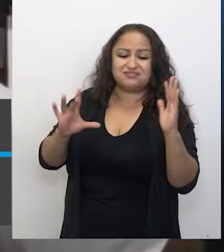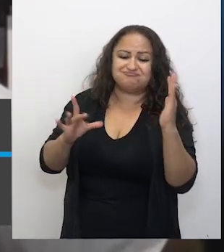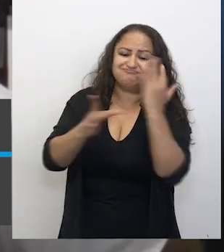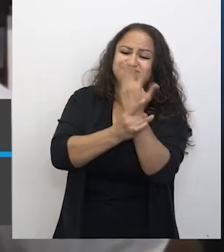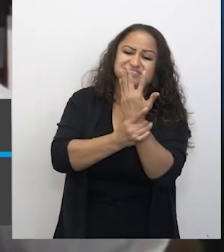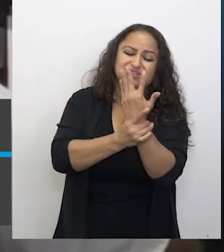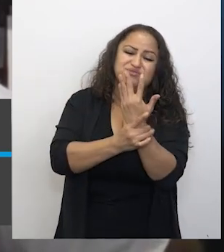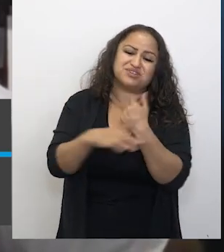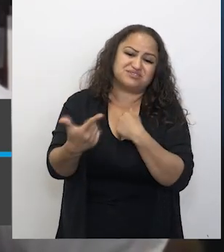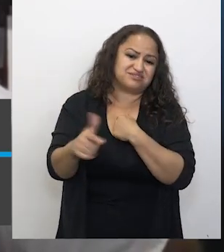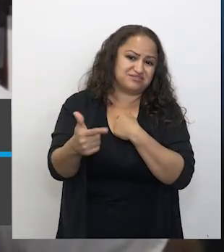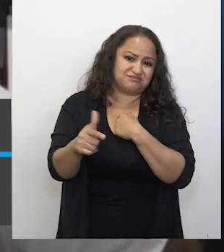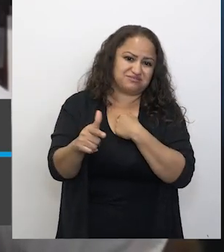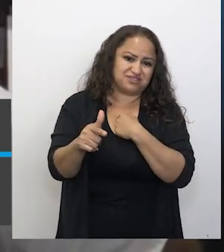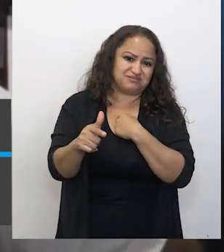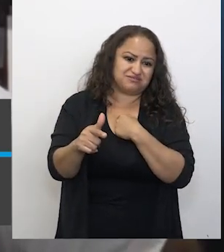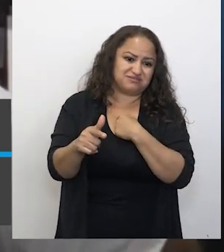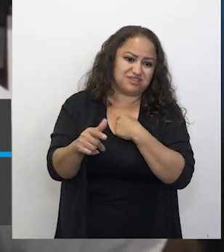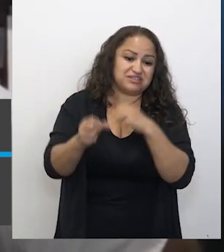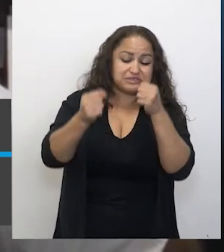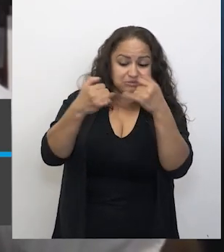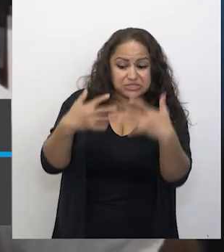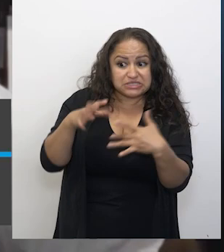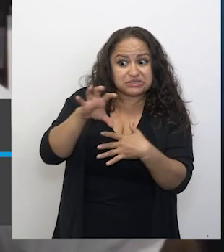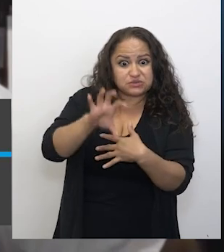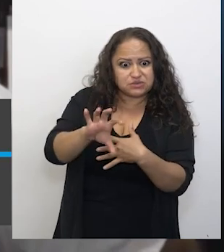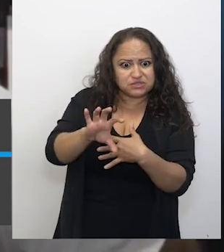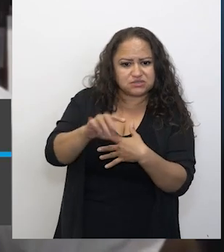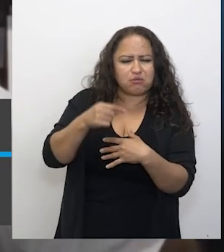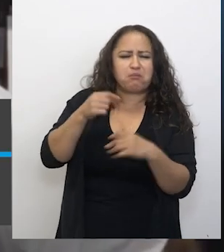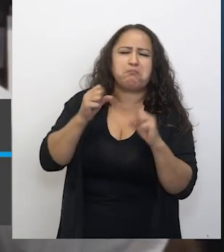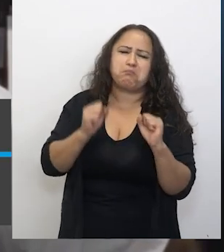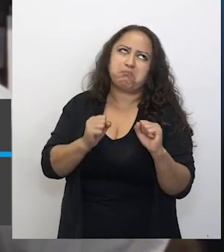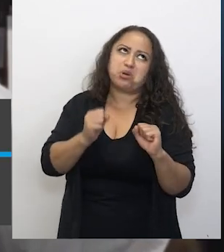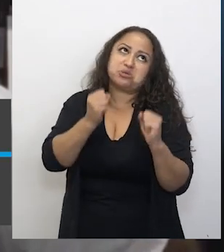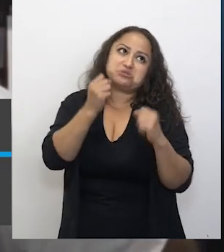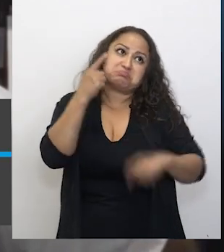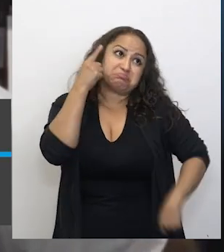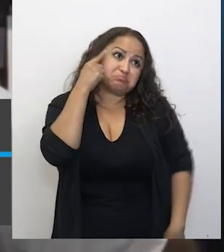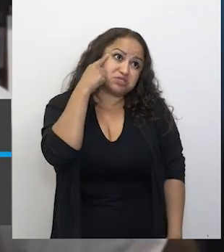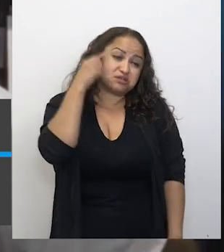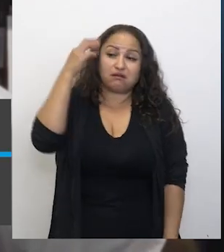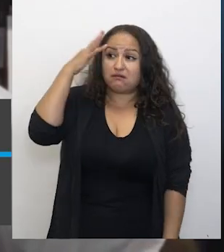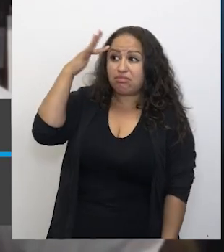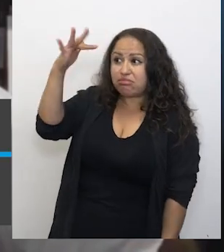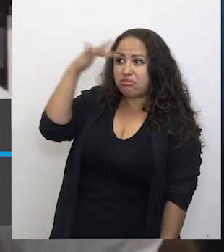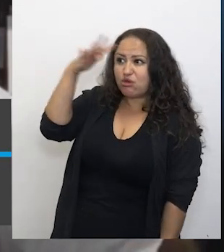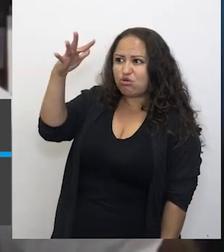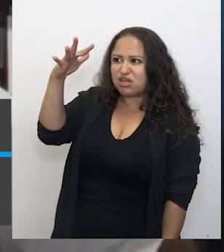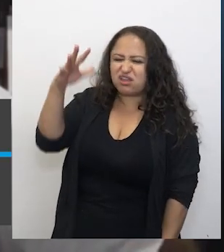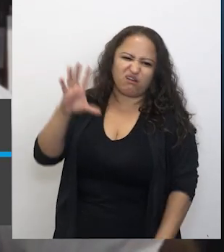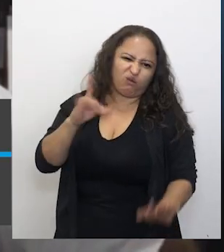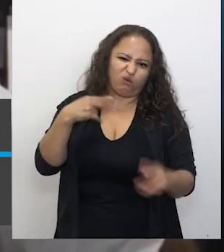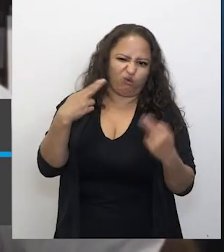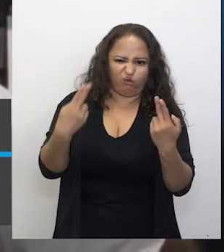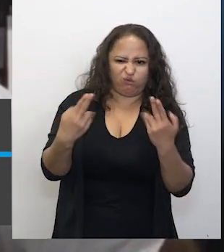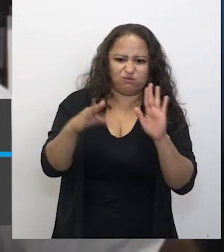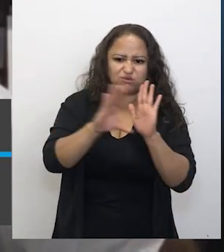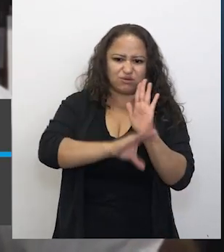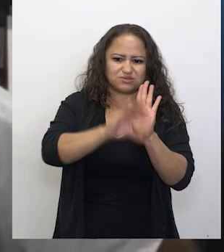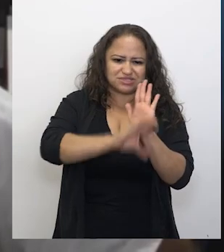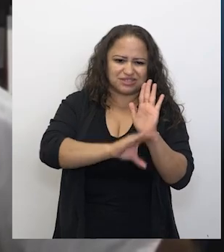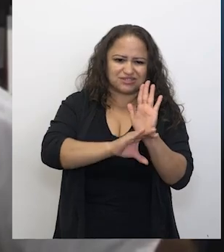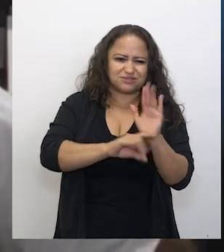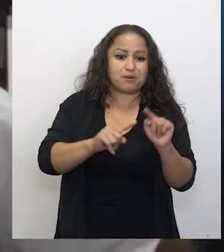né, você pode pensar que isso seja apenas uma teoria, seja apenas conceitos lá do passado, mas